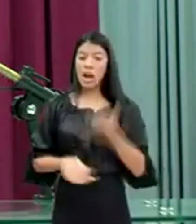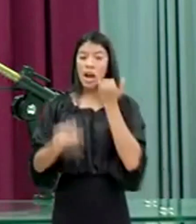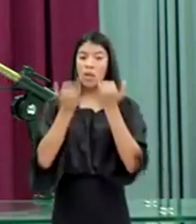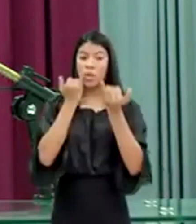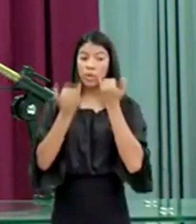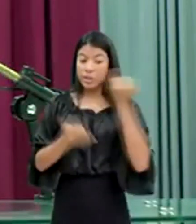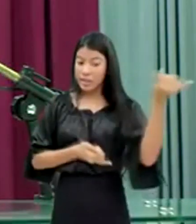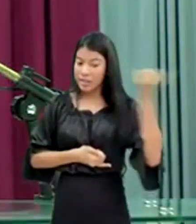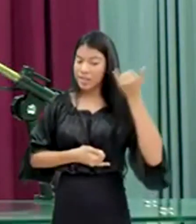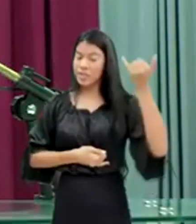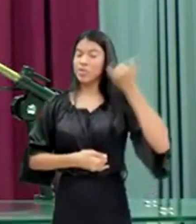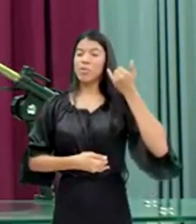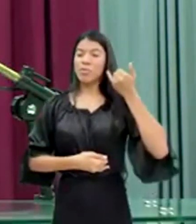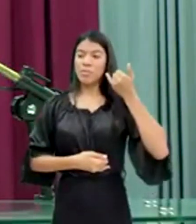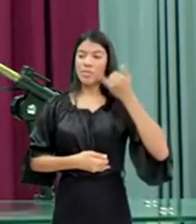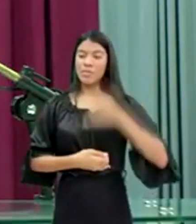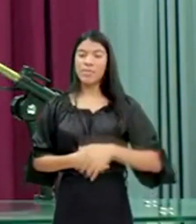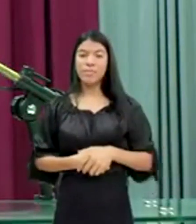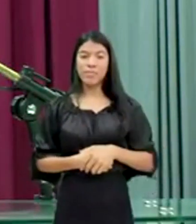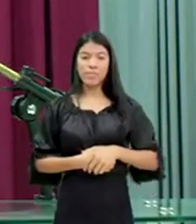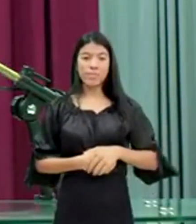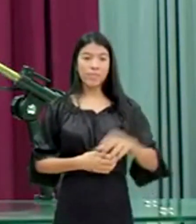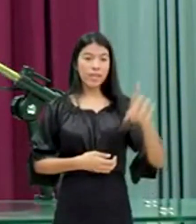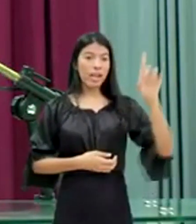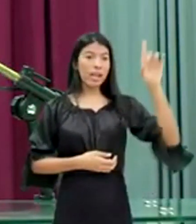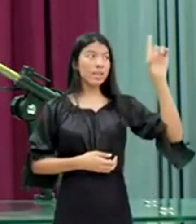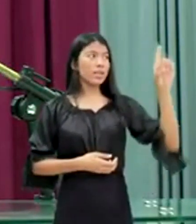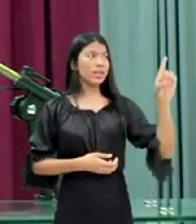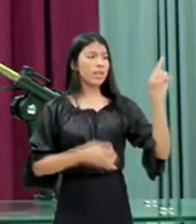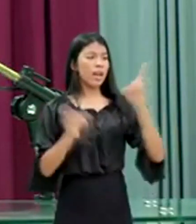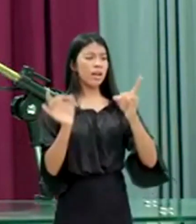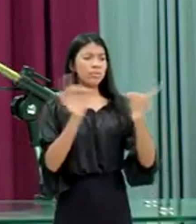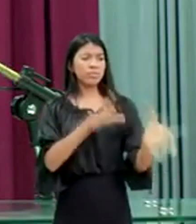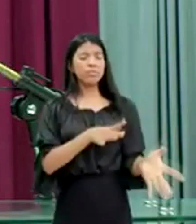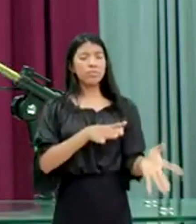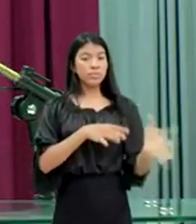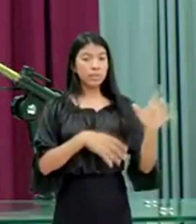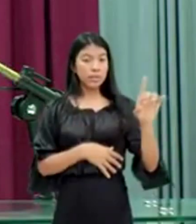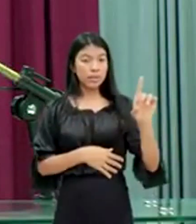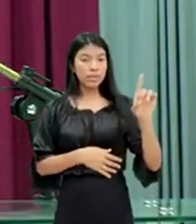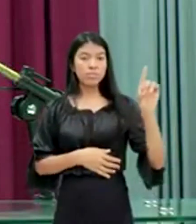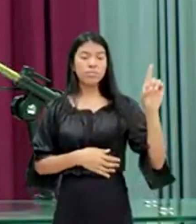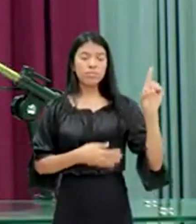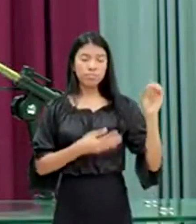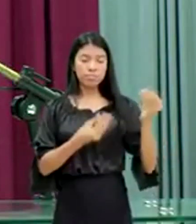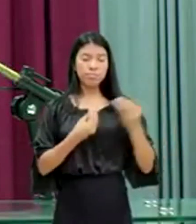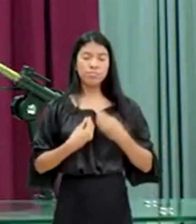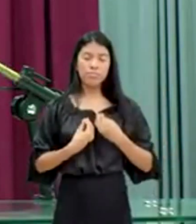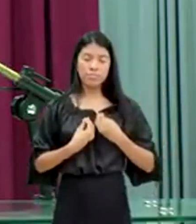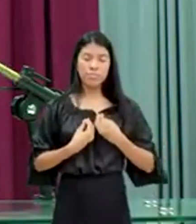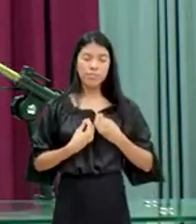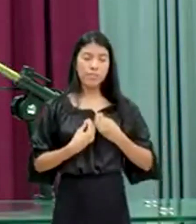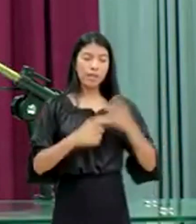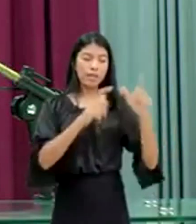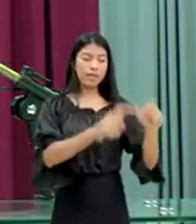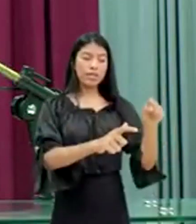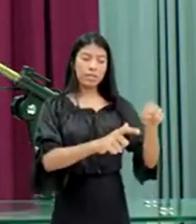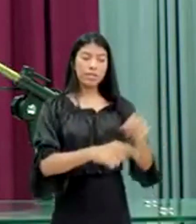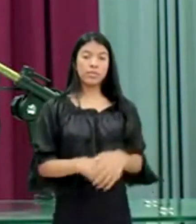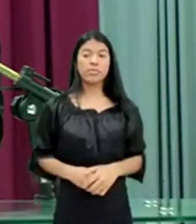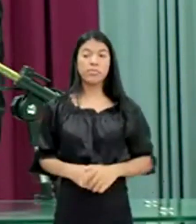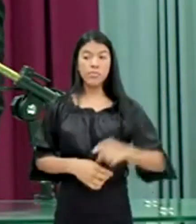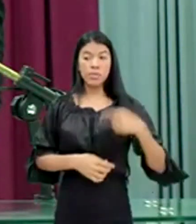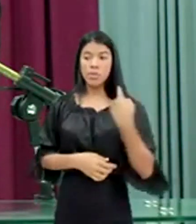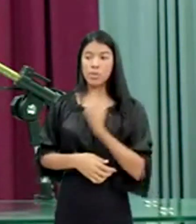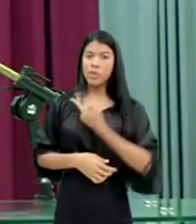os desamparou, porque a terra é boa, a terra é nossa, nós podemos conquistá-la desde